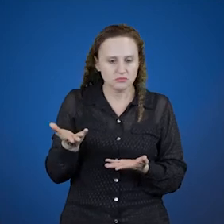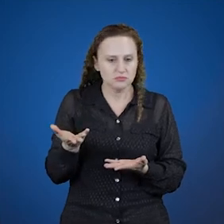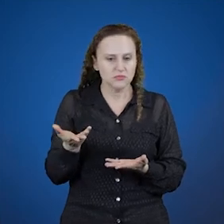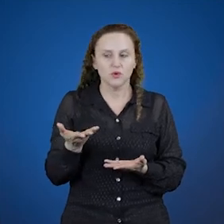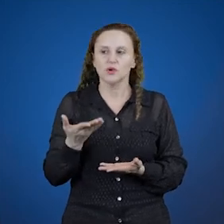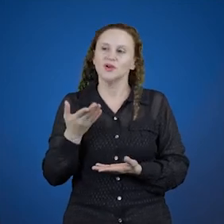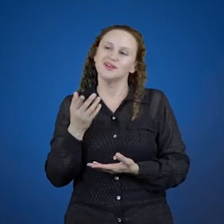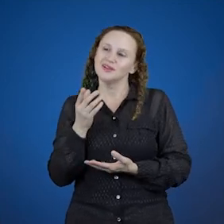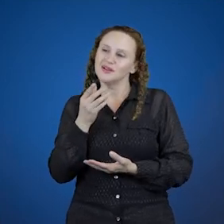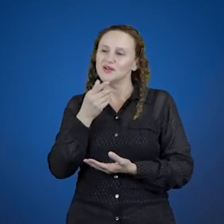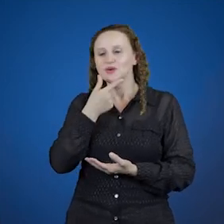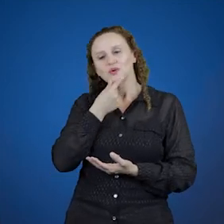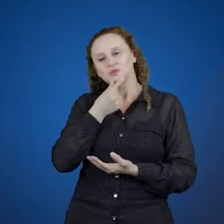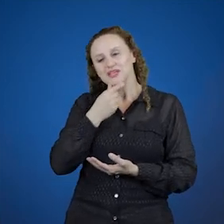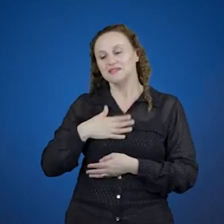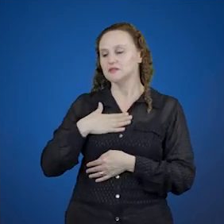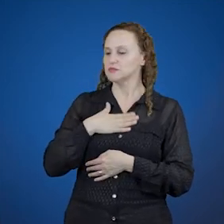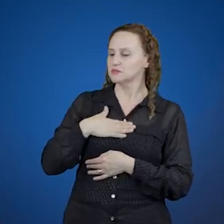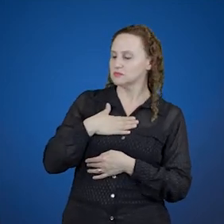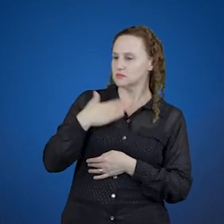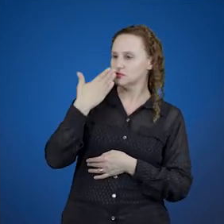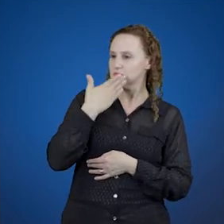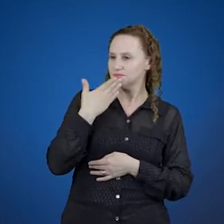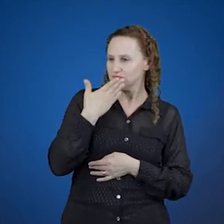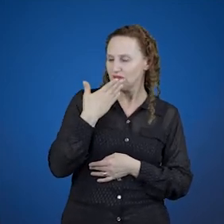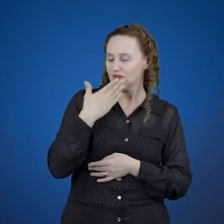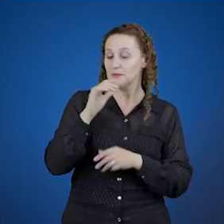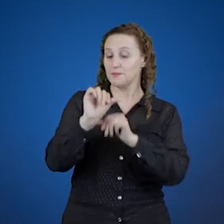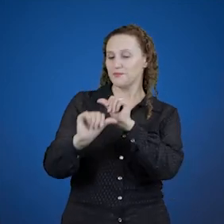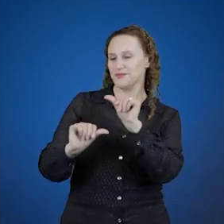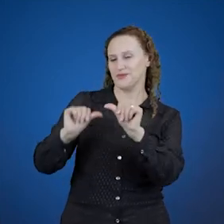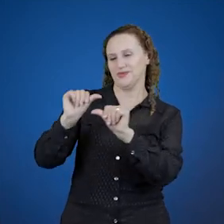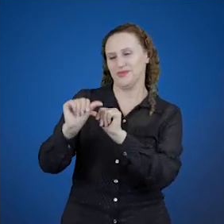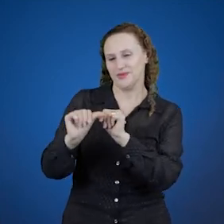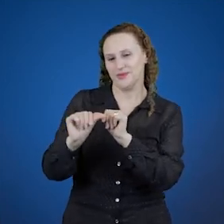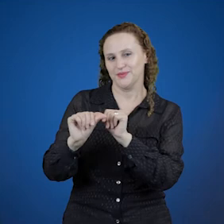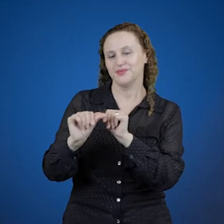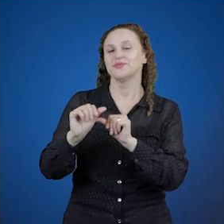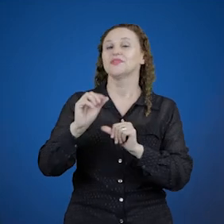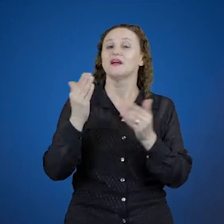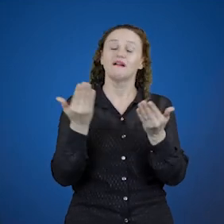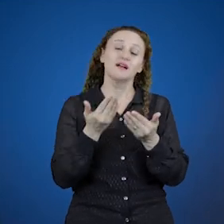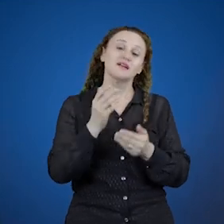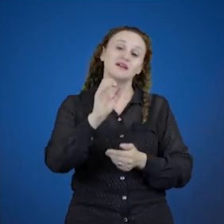menino gosta de doce doce passou a ser o objeto indireto